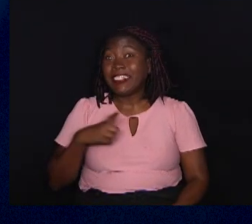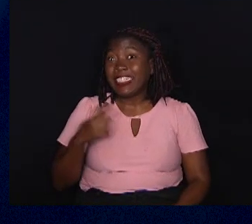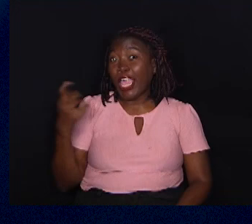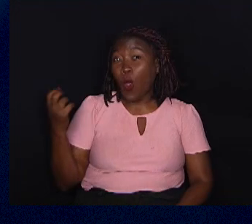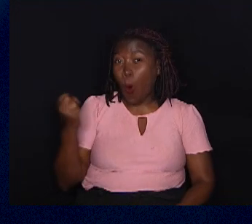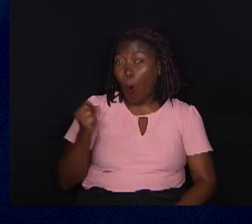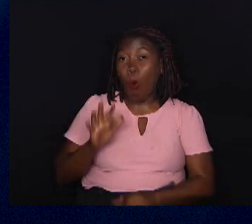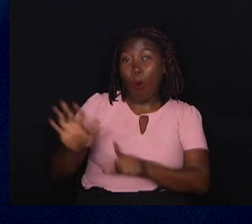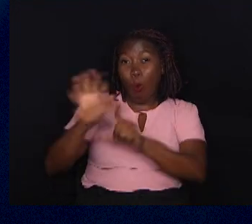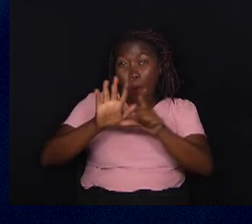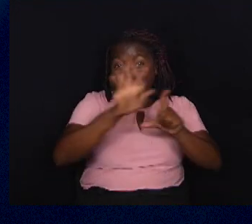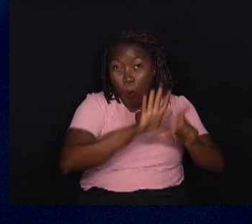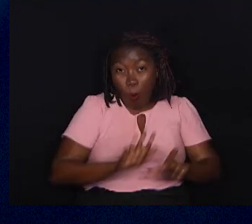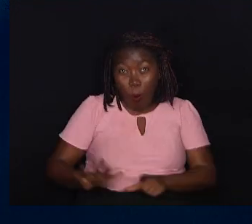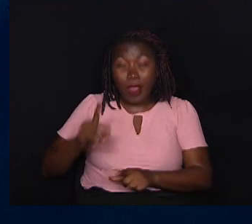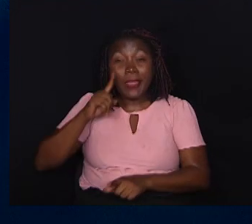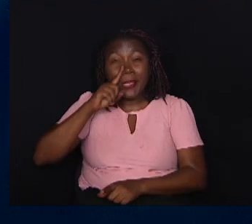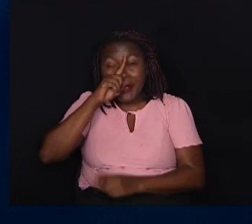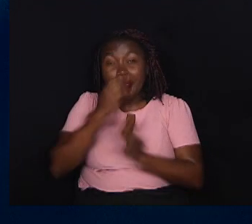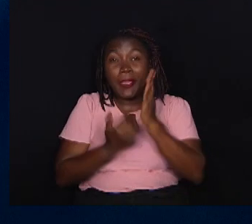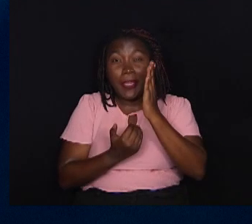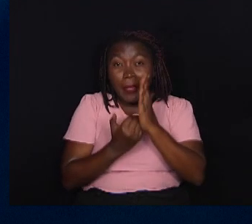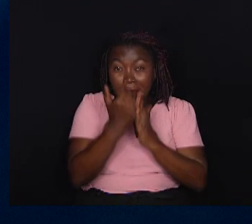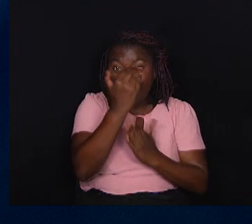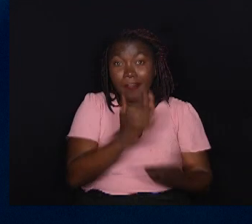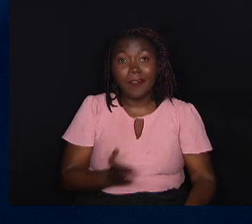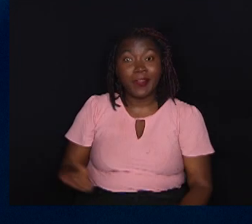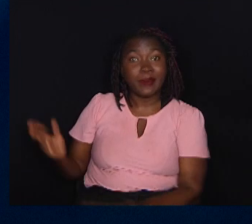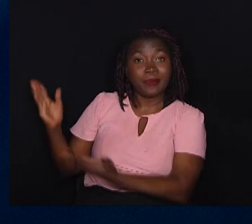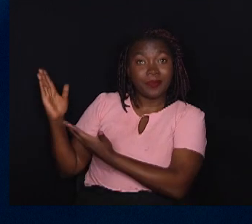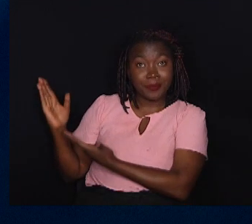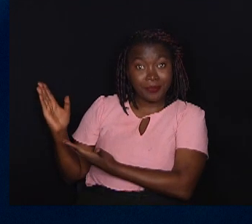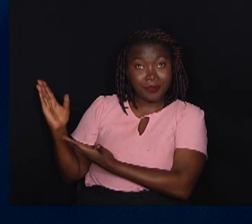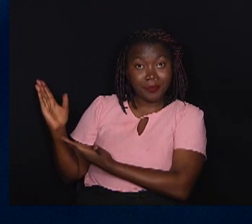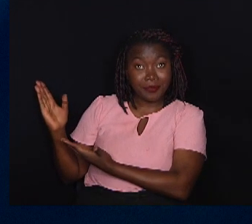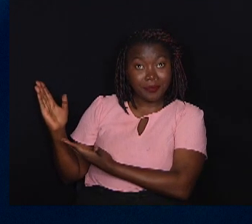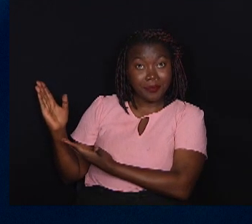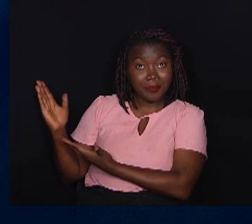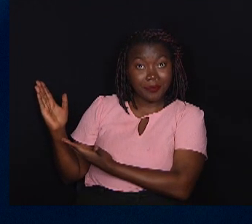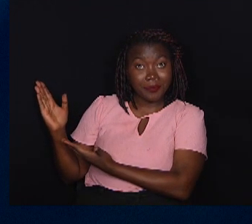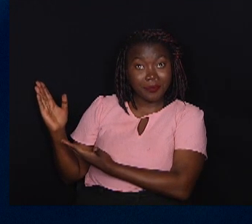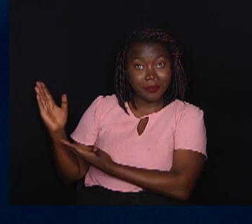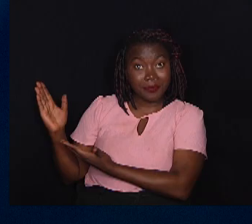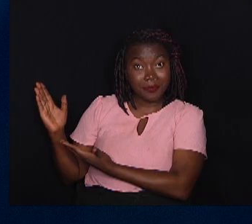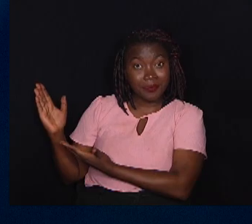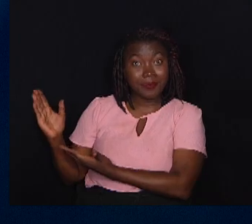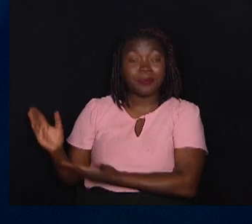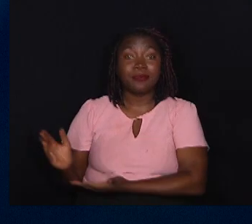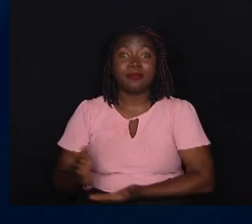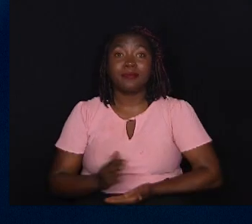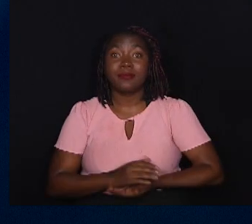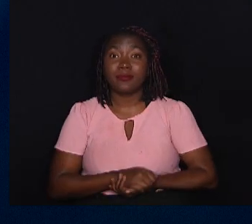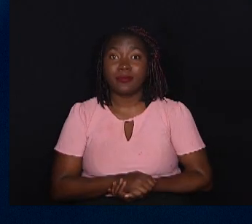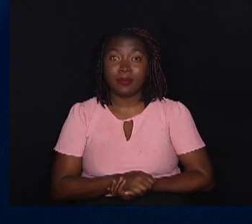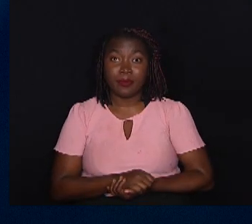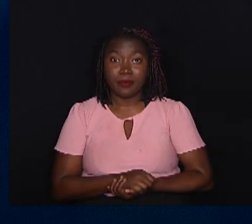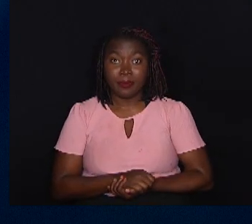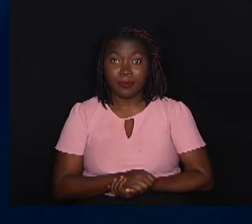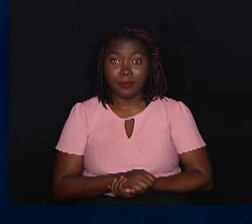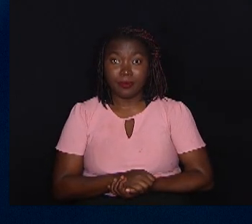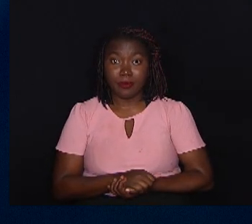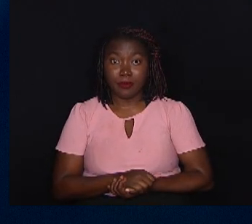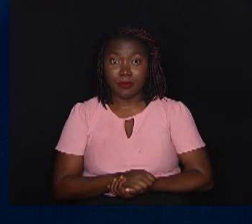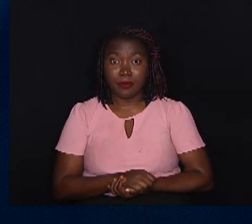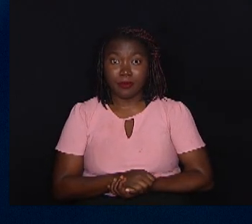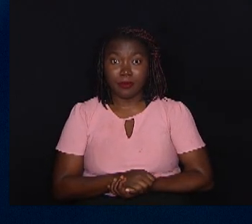risco elevado para infecção de dengue. O Centro, Mansões Santo Antônio, Jardim Florense 2, Jardim do Lago, Jardim